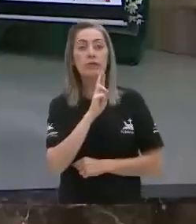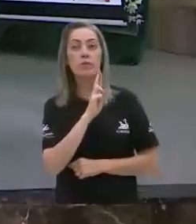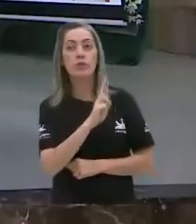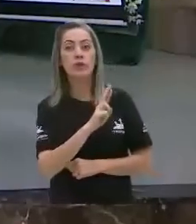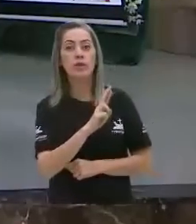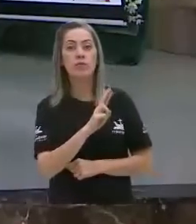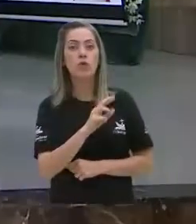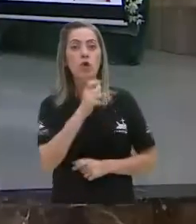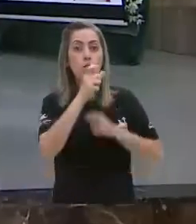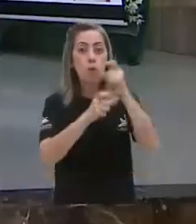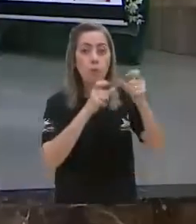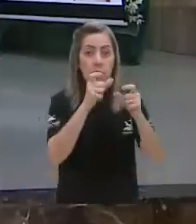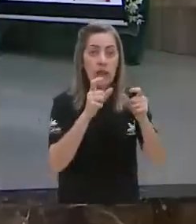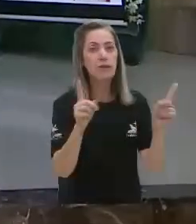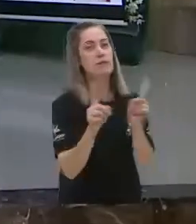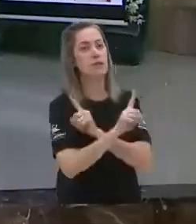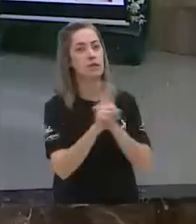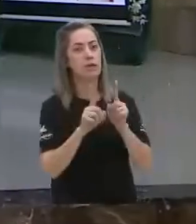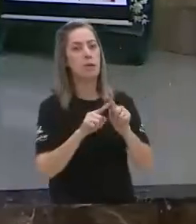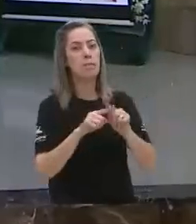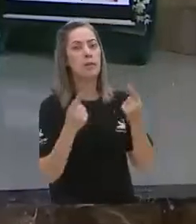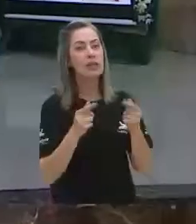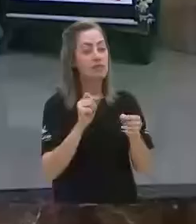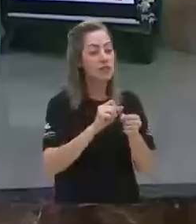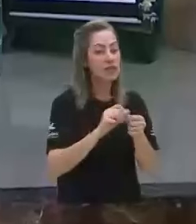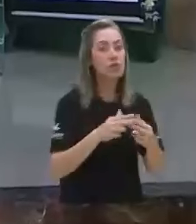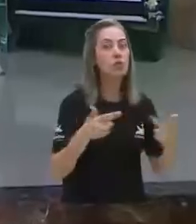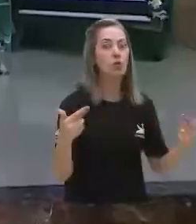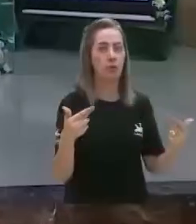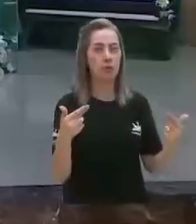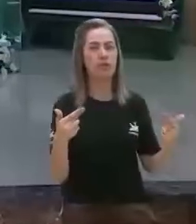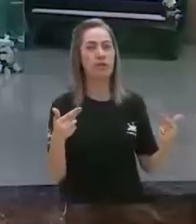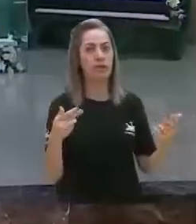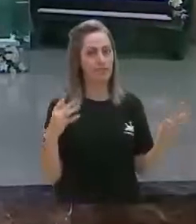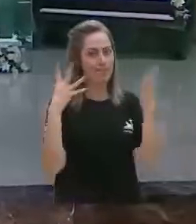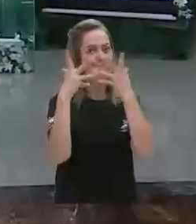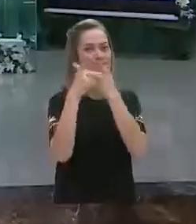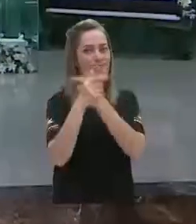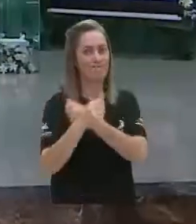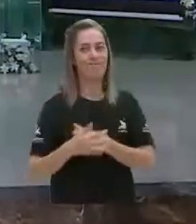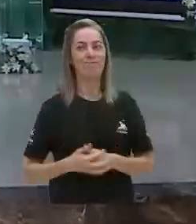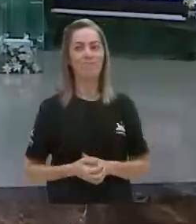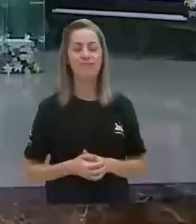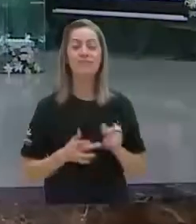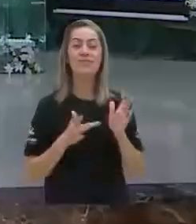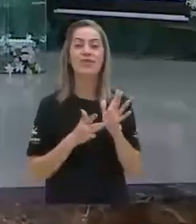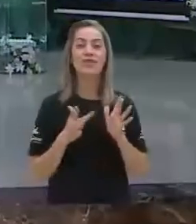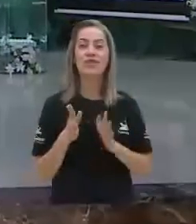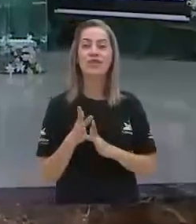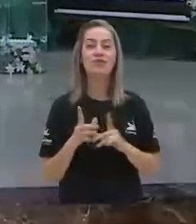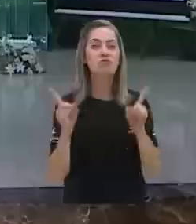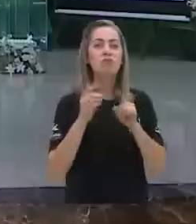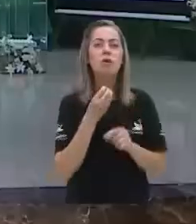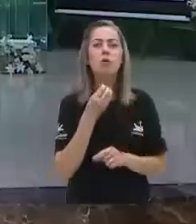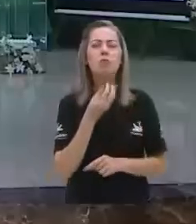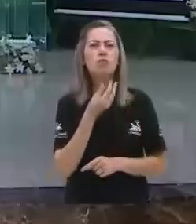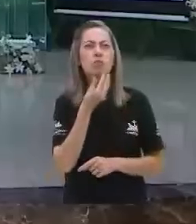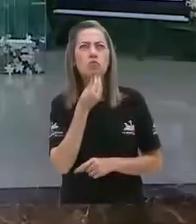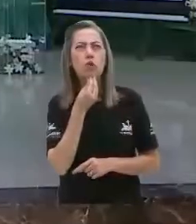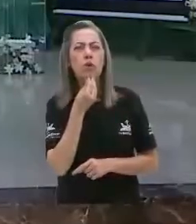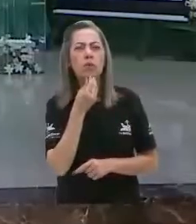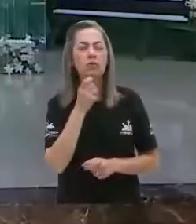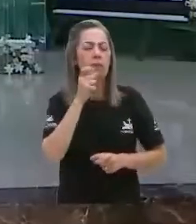com palavras, com atitudes. É lindo isso. Jesus não é um homem de muitas